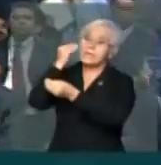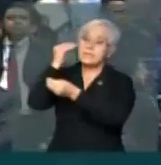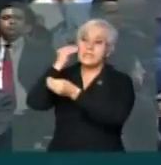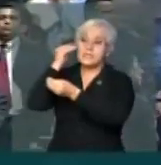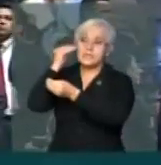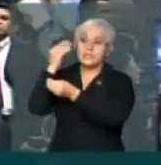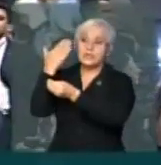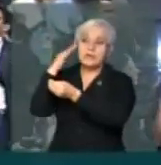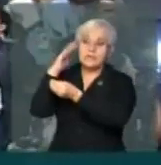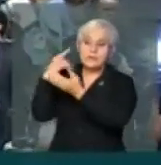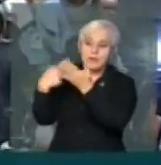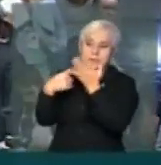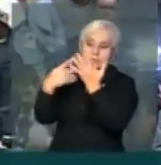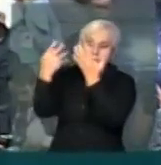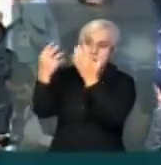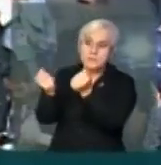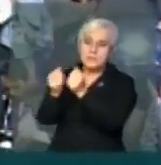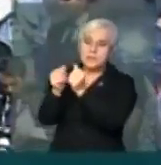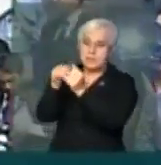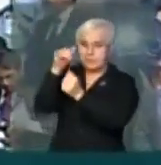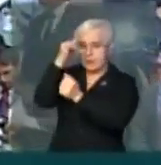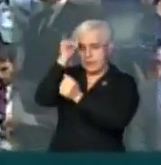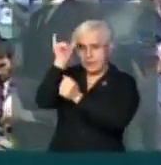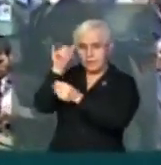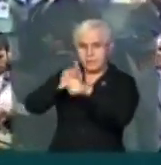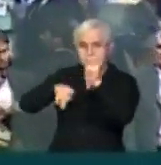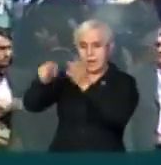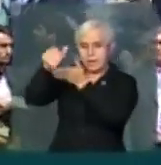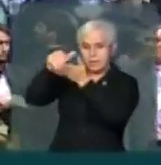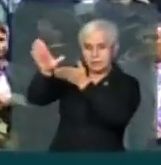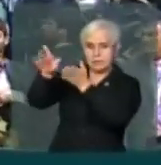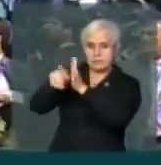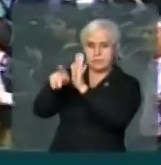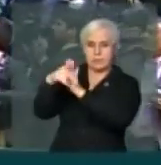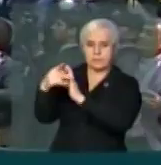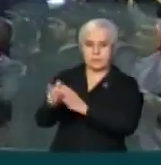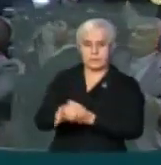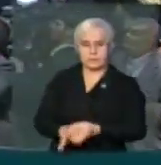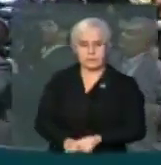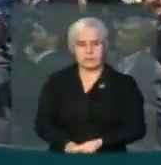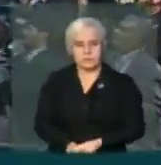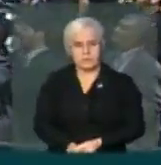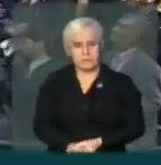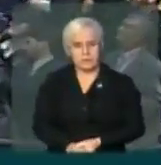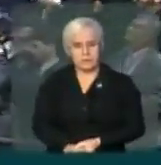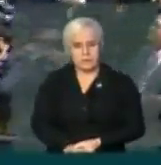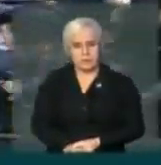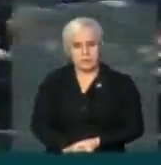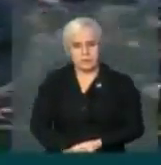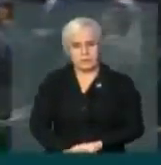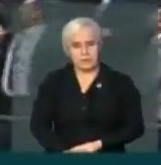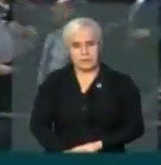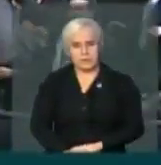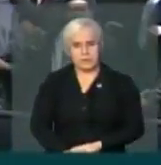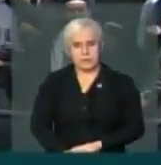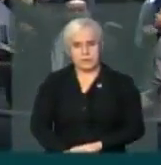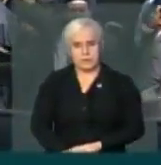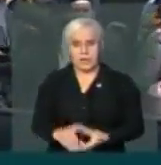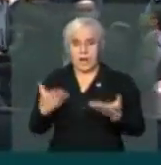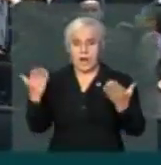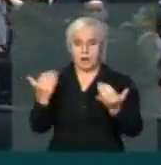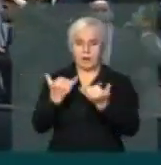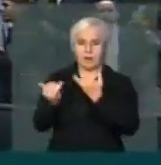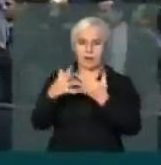tentativa de entendimento ainda para evitar que haja evacuação das galerias. Nesse momento há